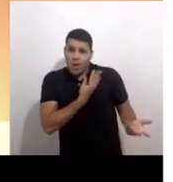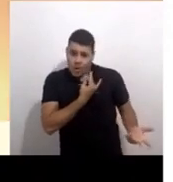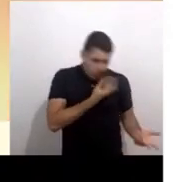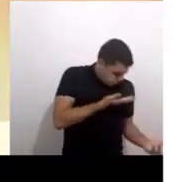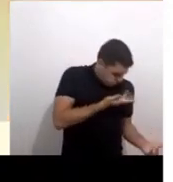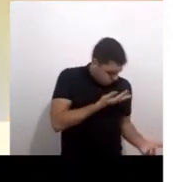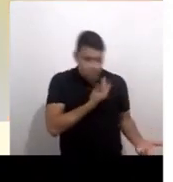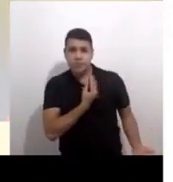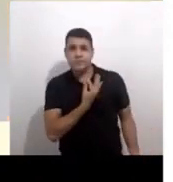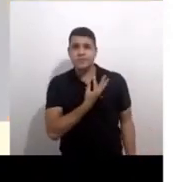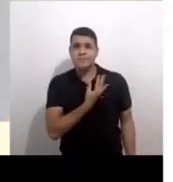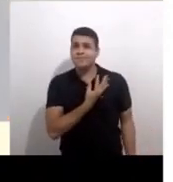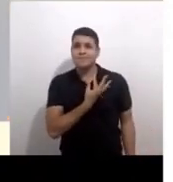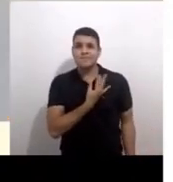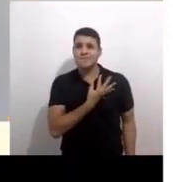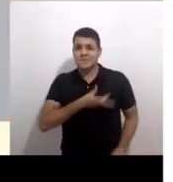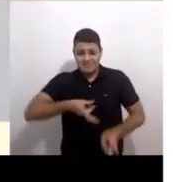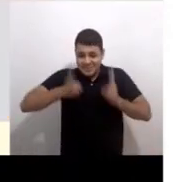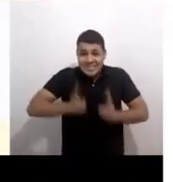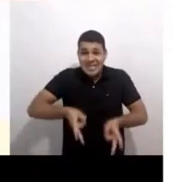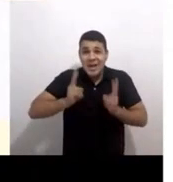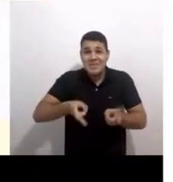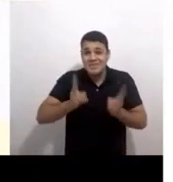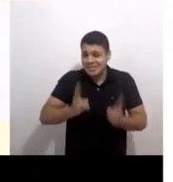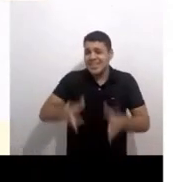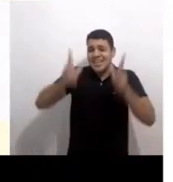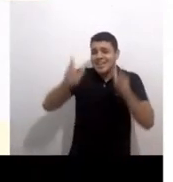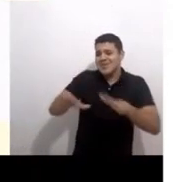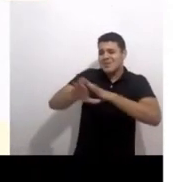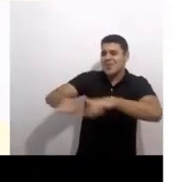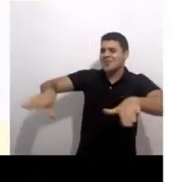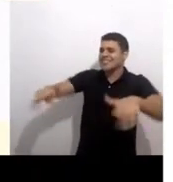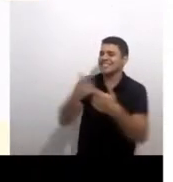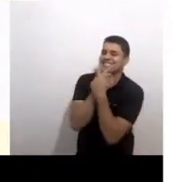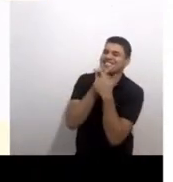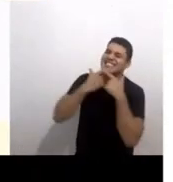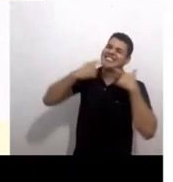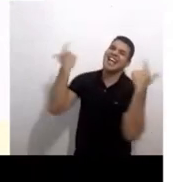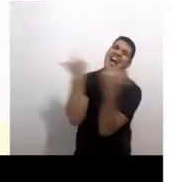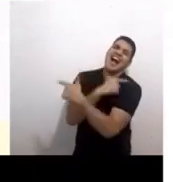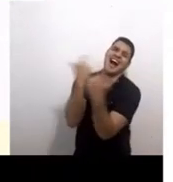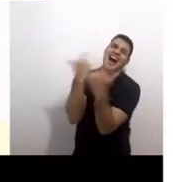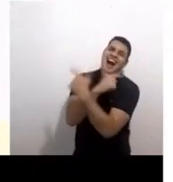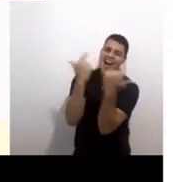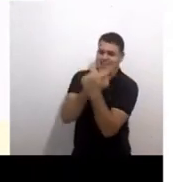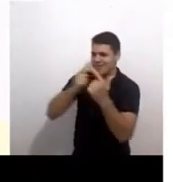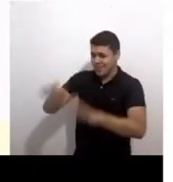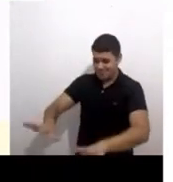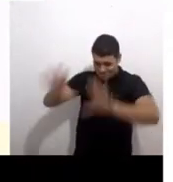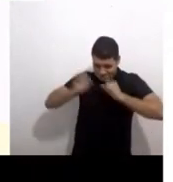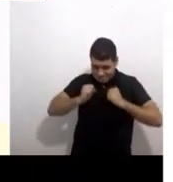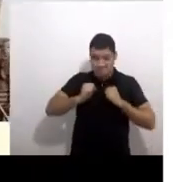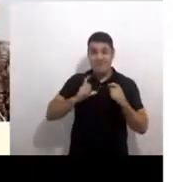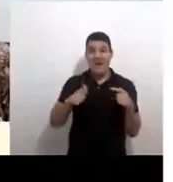apagará jamais também nosso sorriso de criança